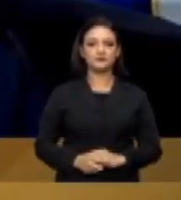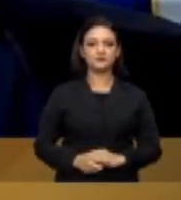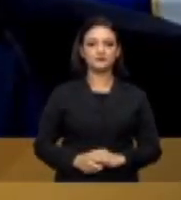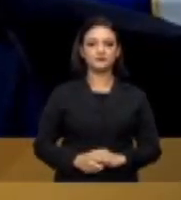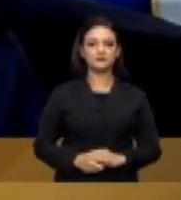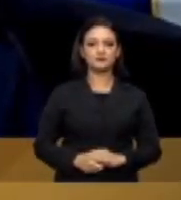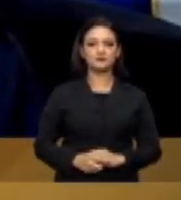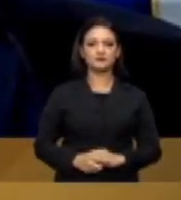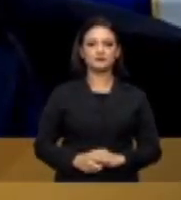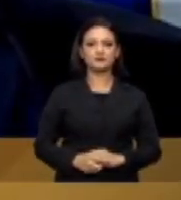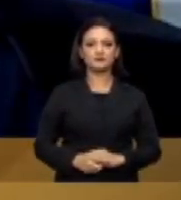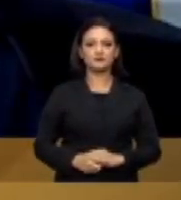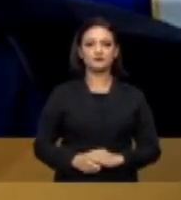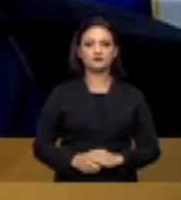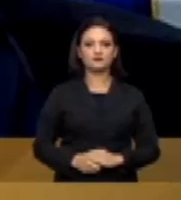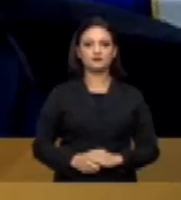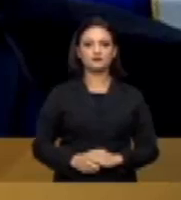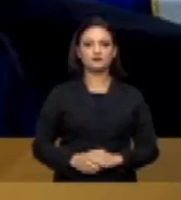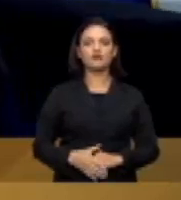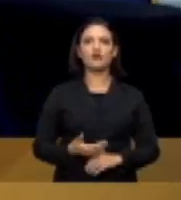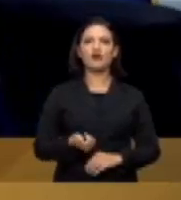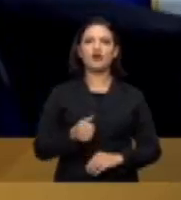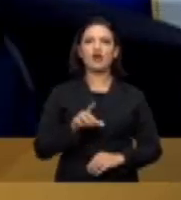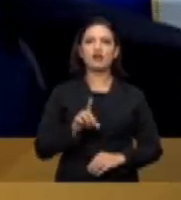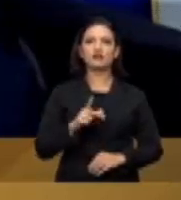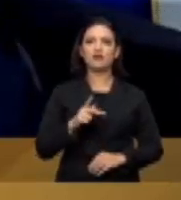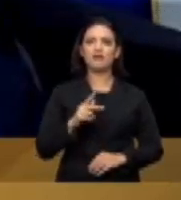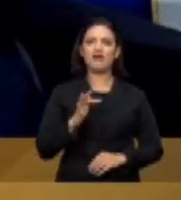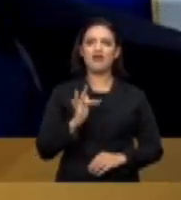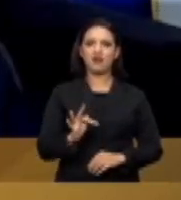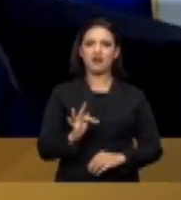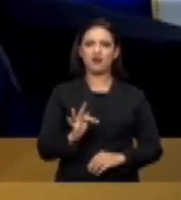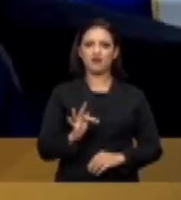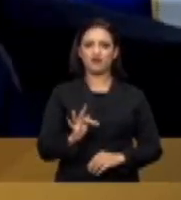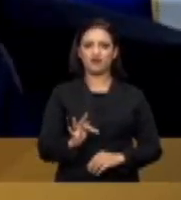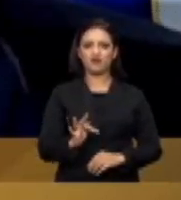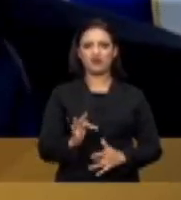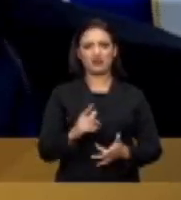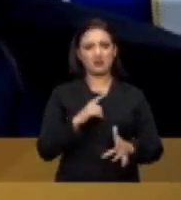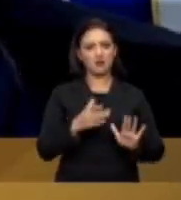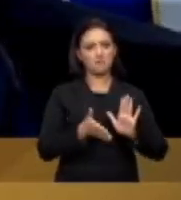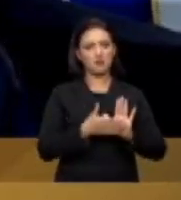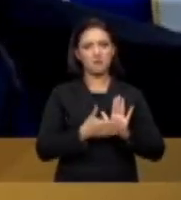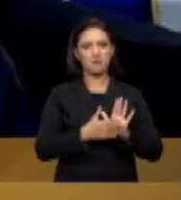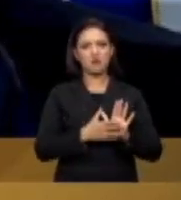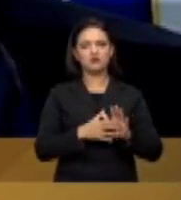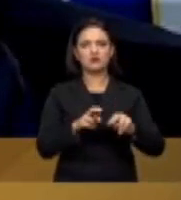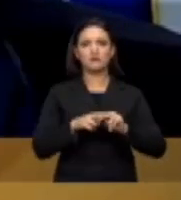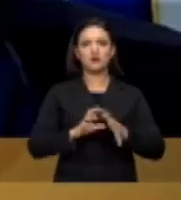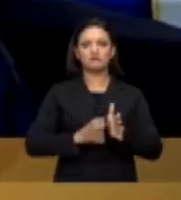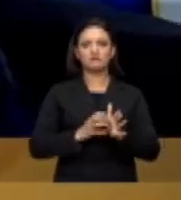A presente arguição de descumprimento de preceito fundamental proposta pelo Partido Social